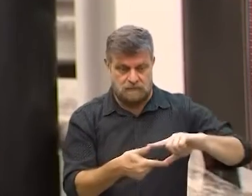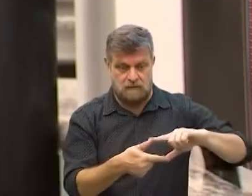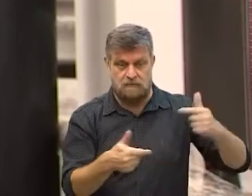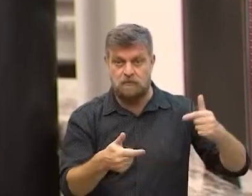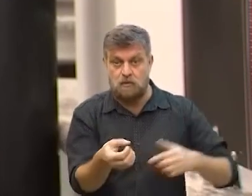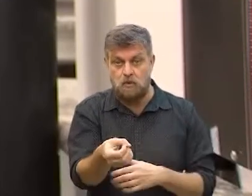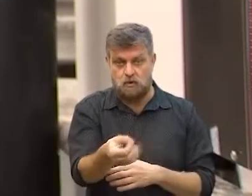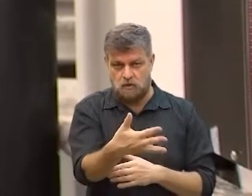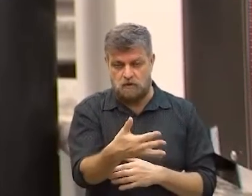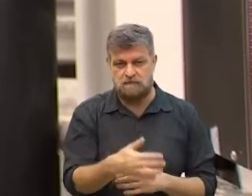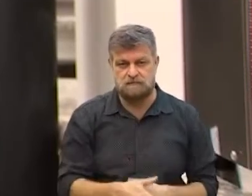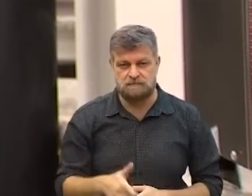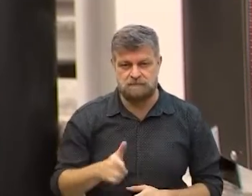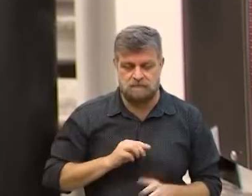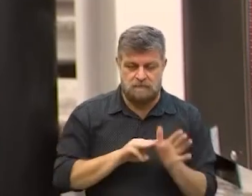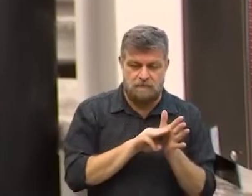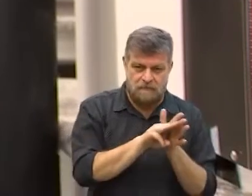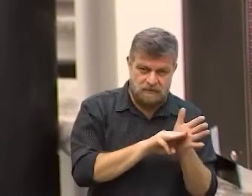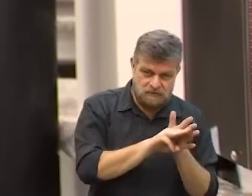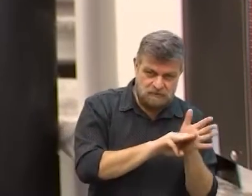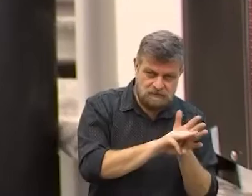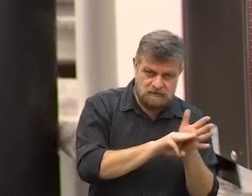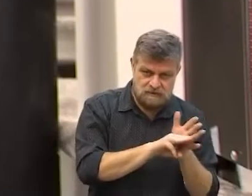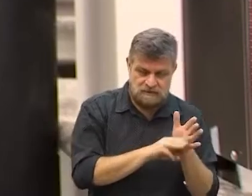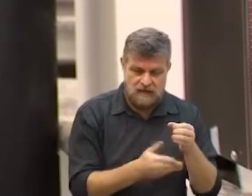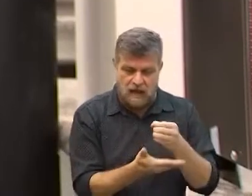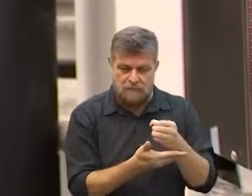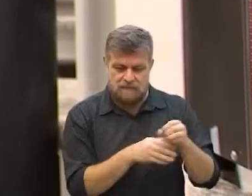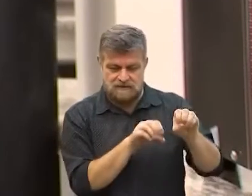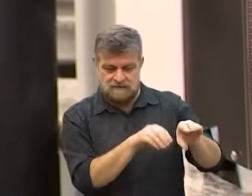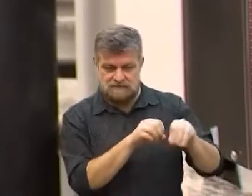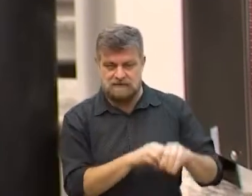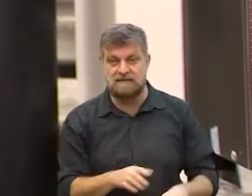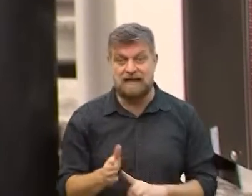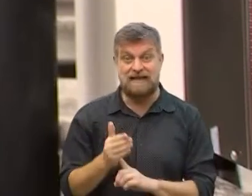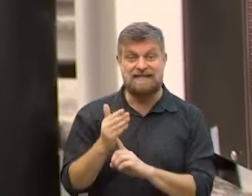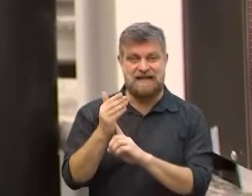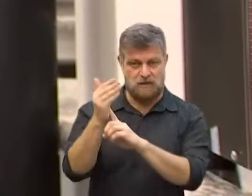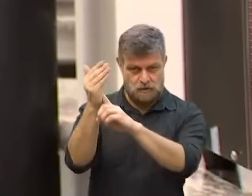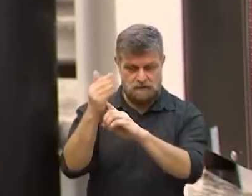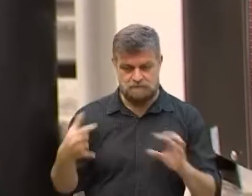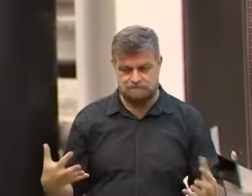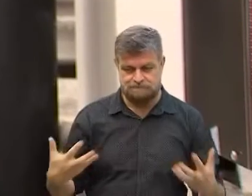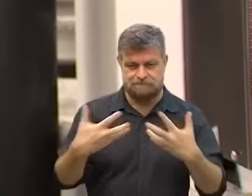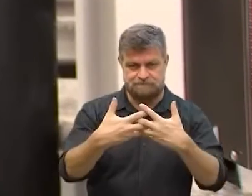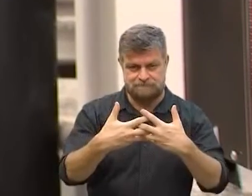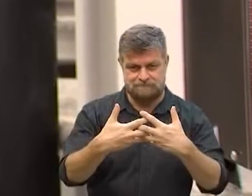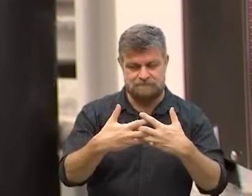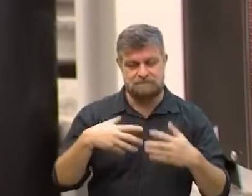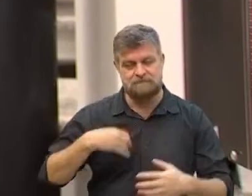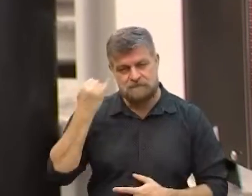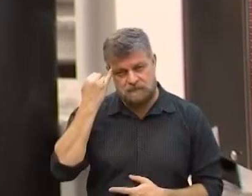modernas, né? Tanto metodologias da base de ensino como tecnológicas, né? Então, a